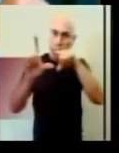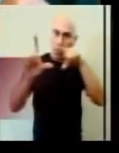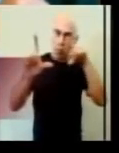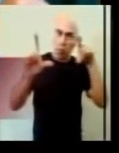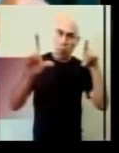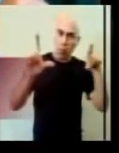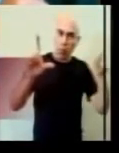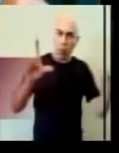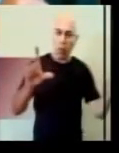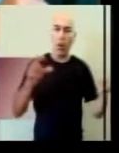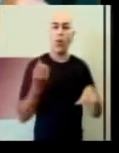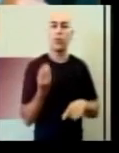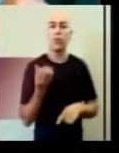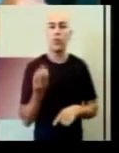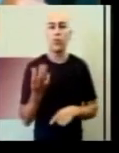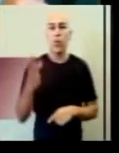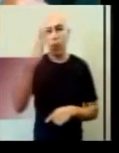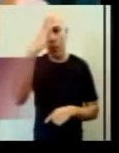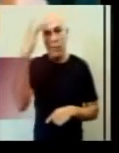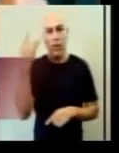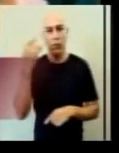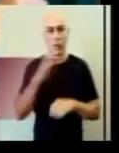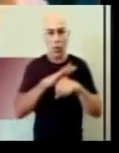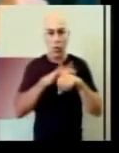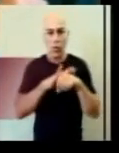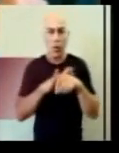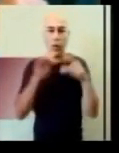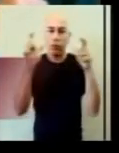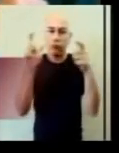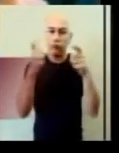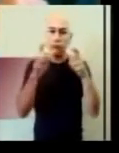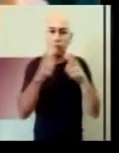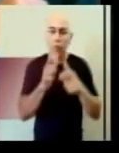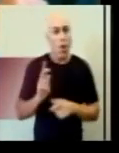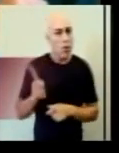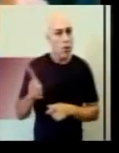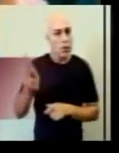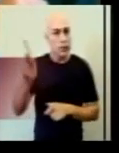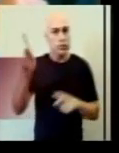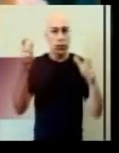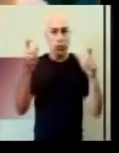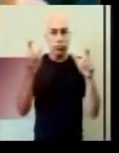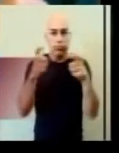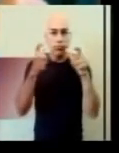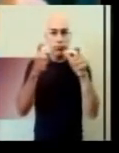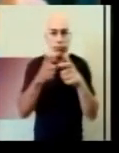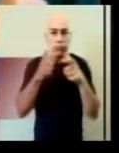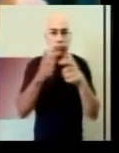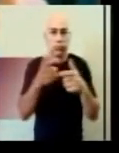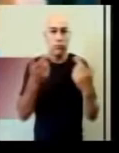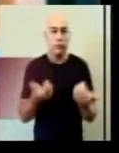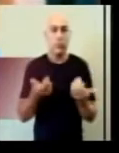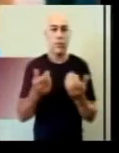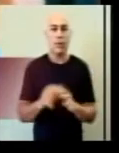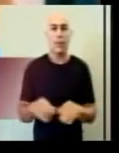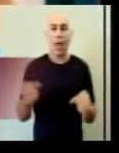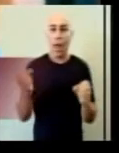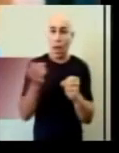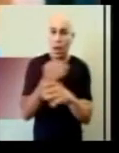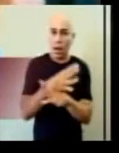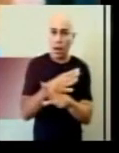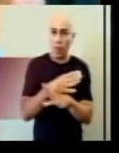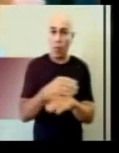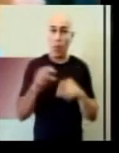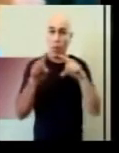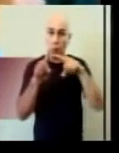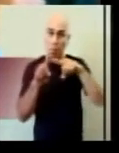casos e esses casos continuam caindo. Ou seja, nós saímos da fase de